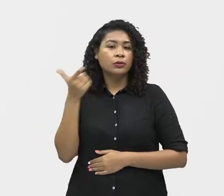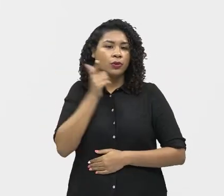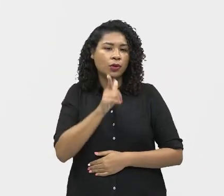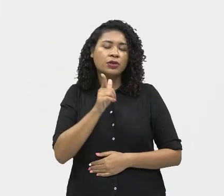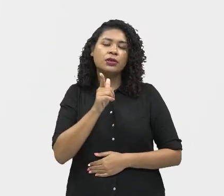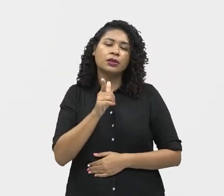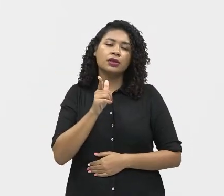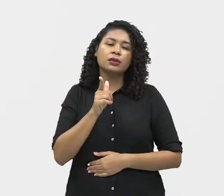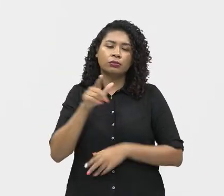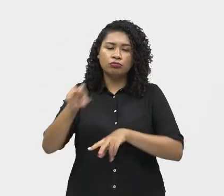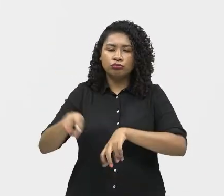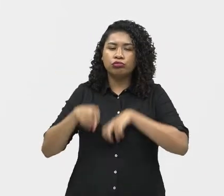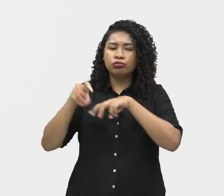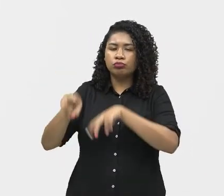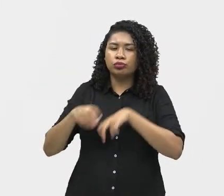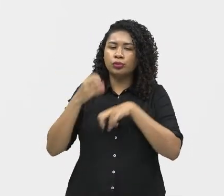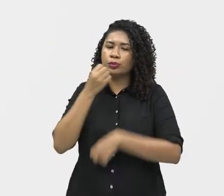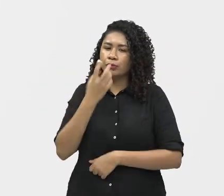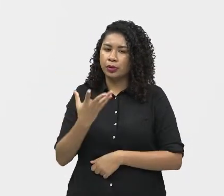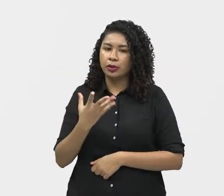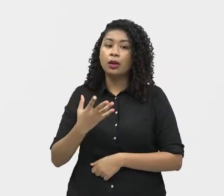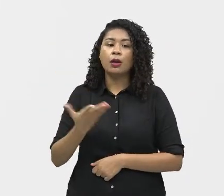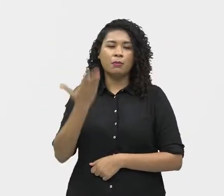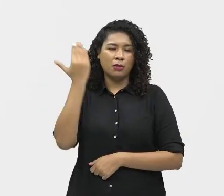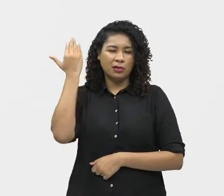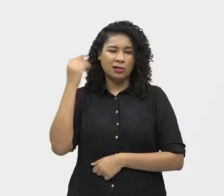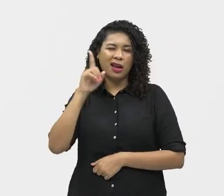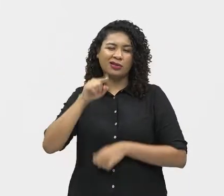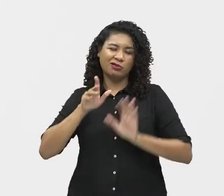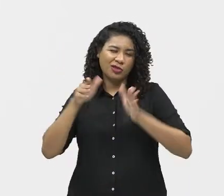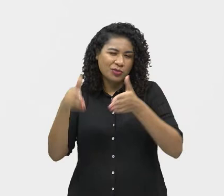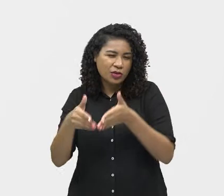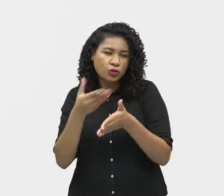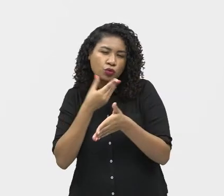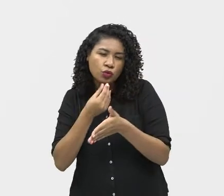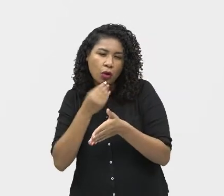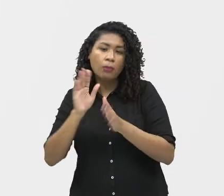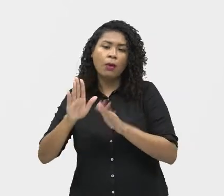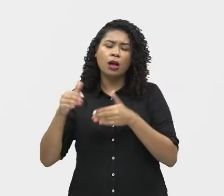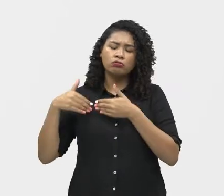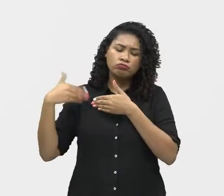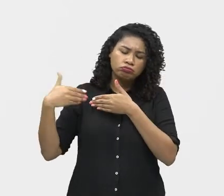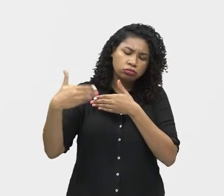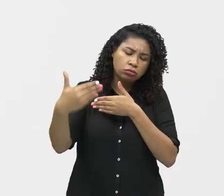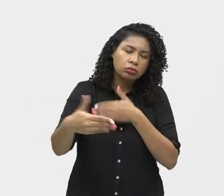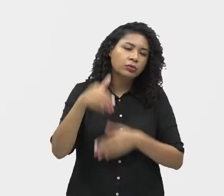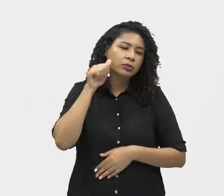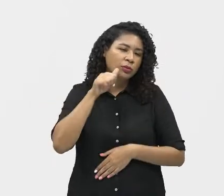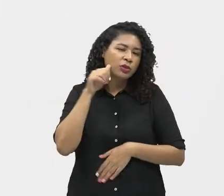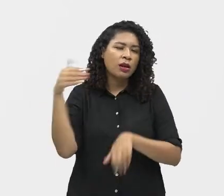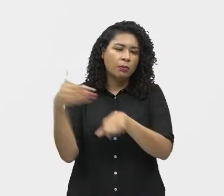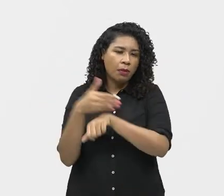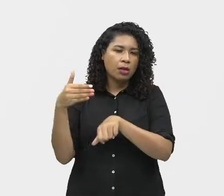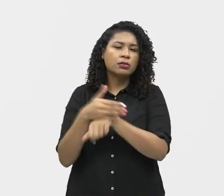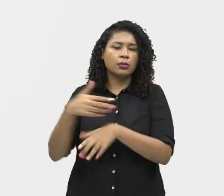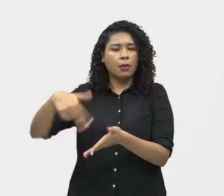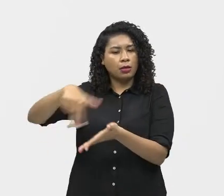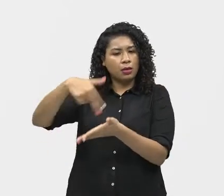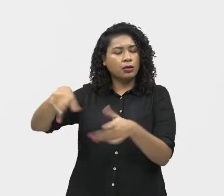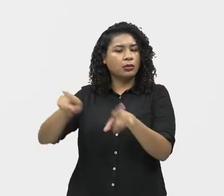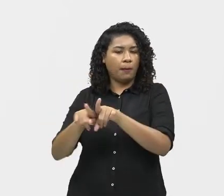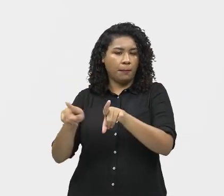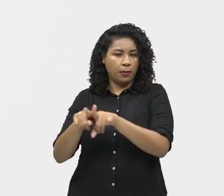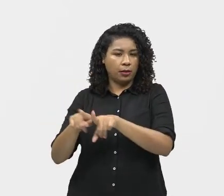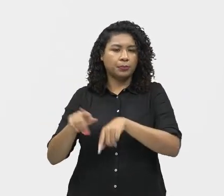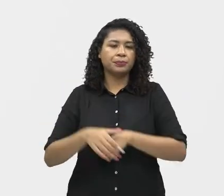dança era exclusiva para homens, mas com o passar do tempo, a presença feminina começou a ser aceita.